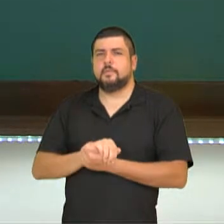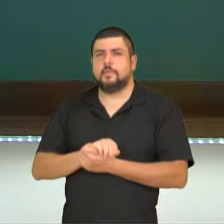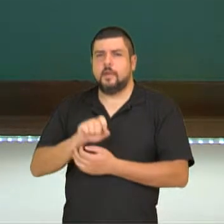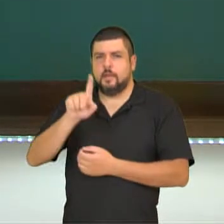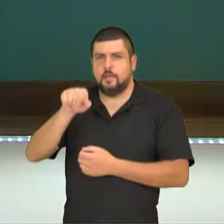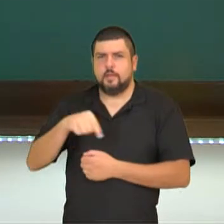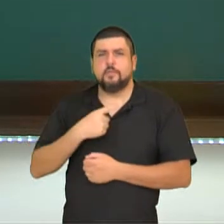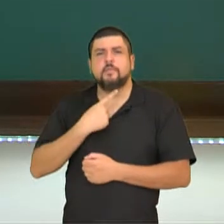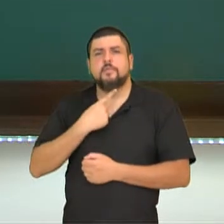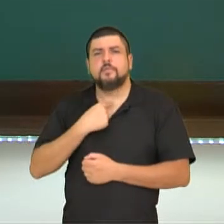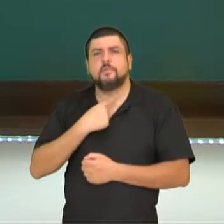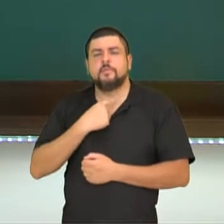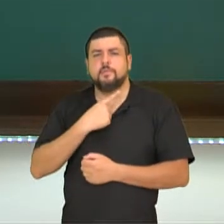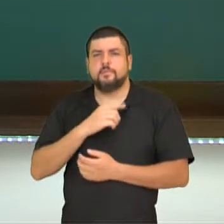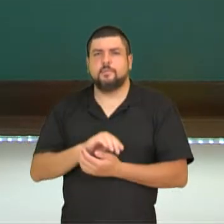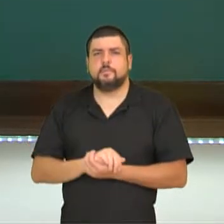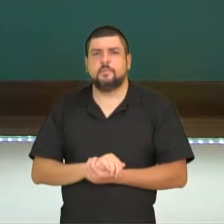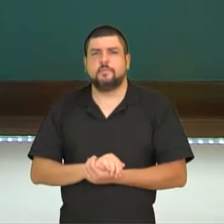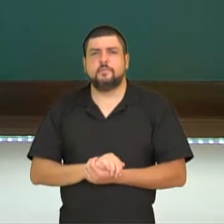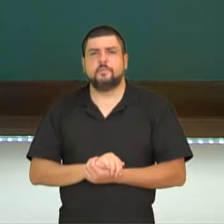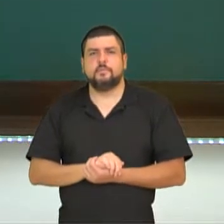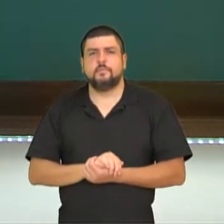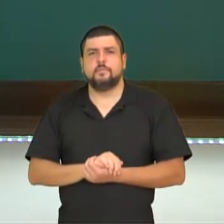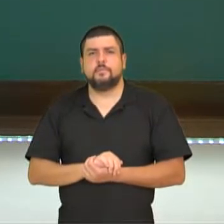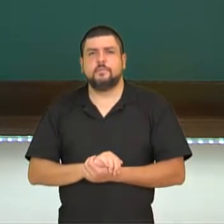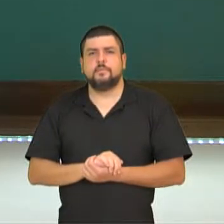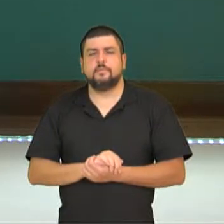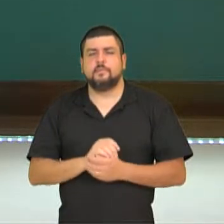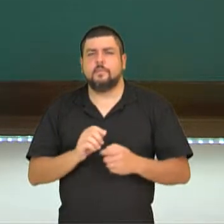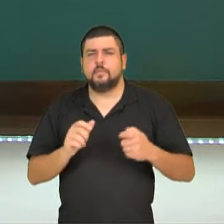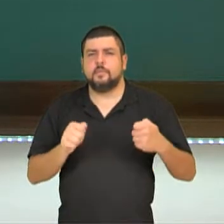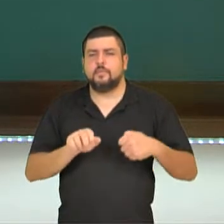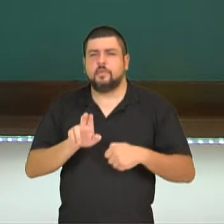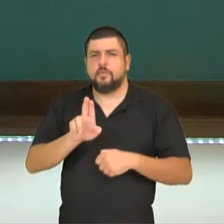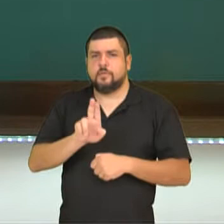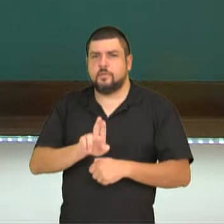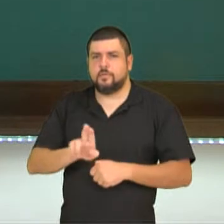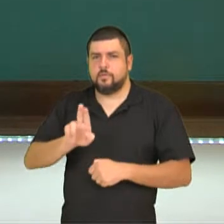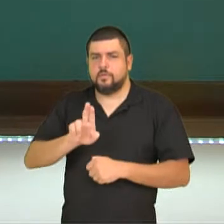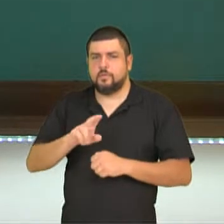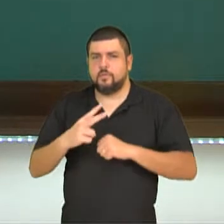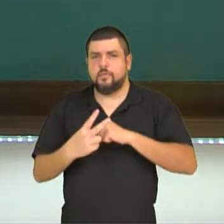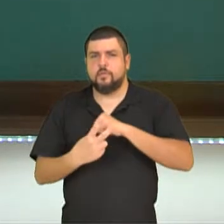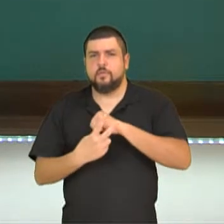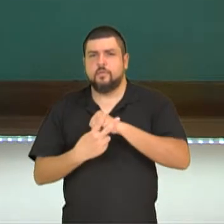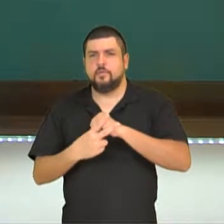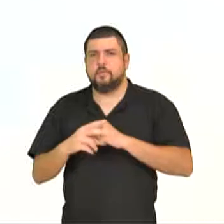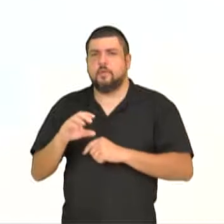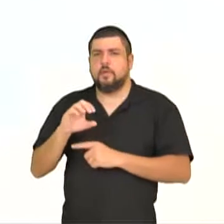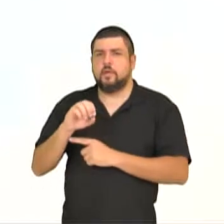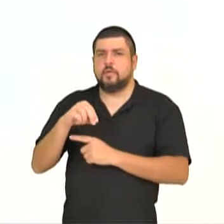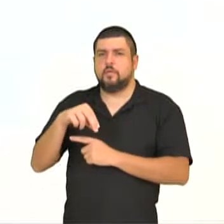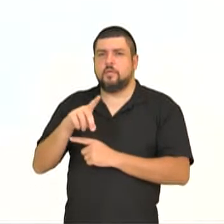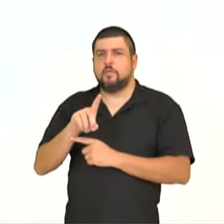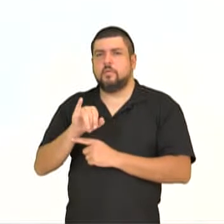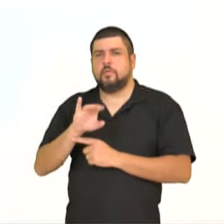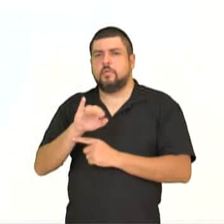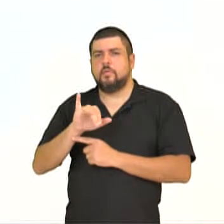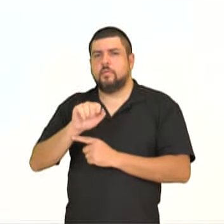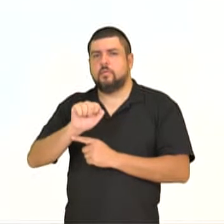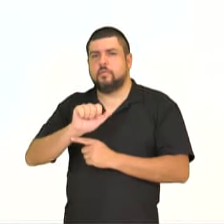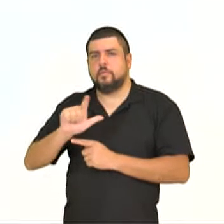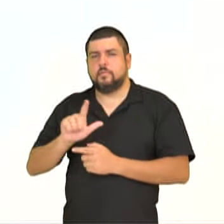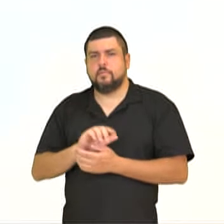ver aqui. Possíveis usos do condicional simple. Dar consejos ou sugerência. Eu